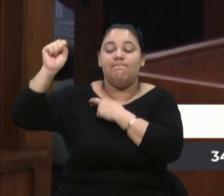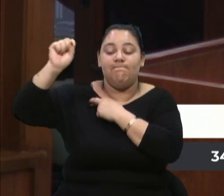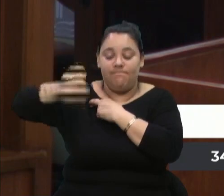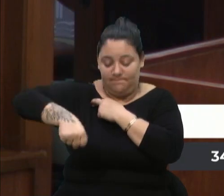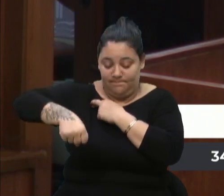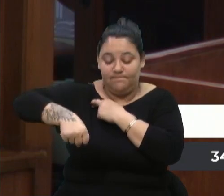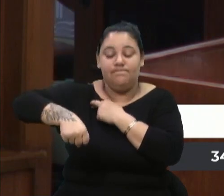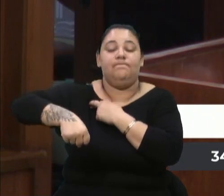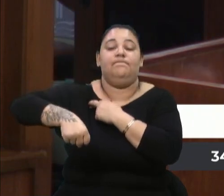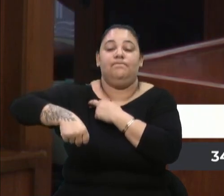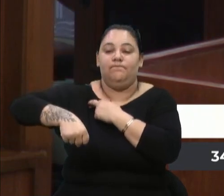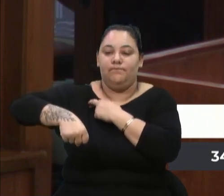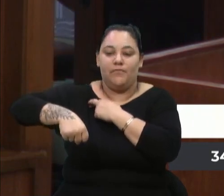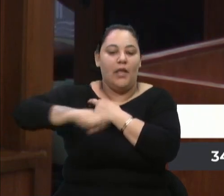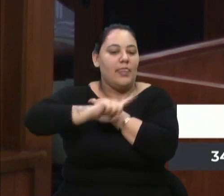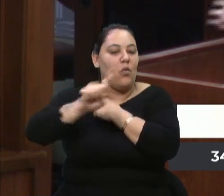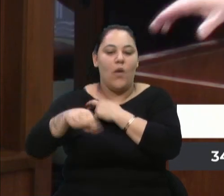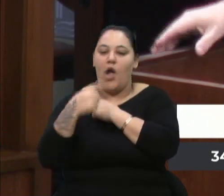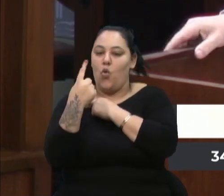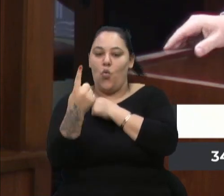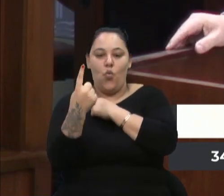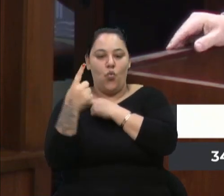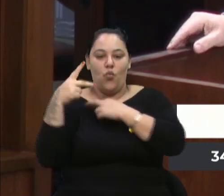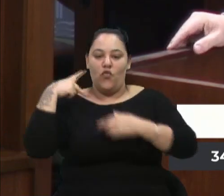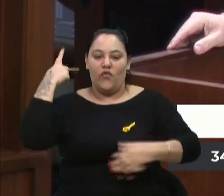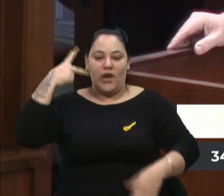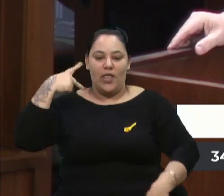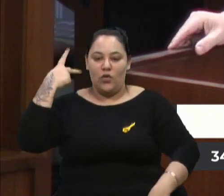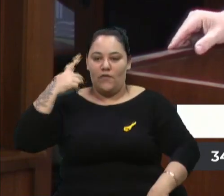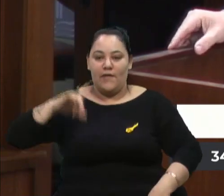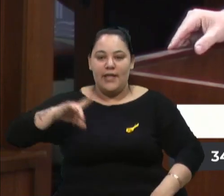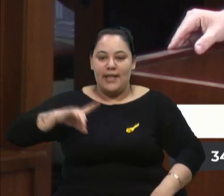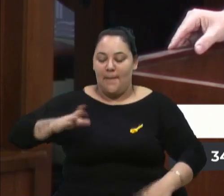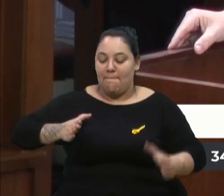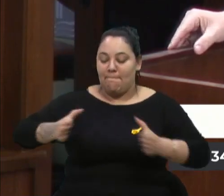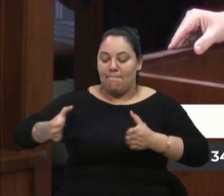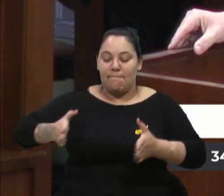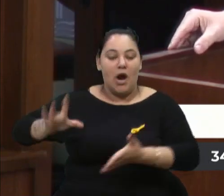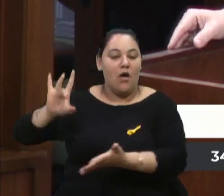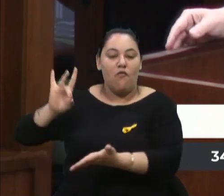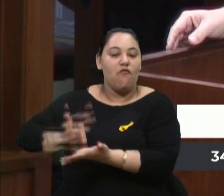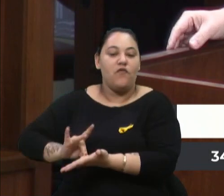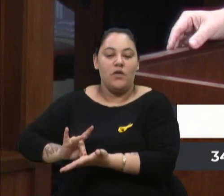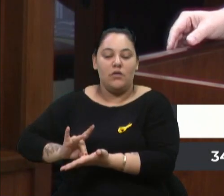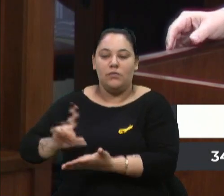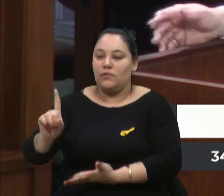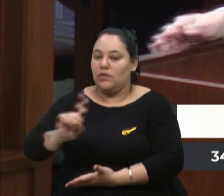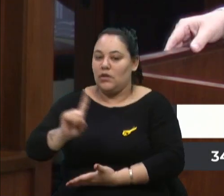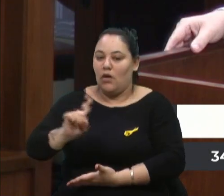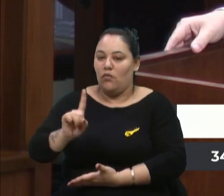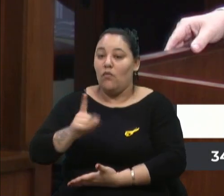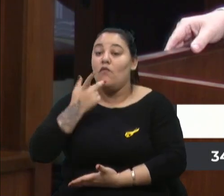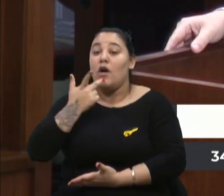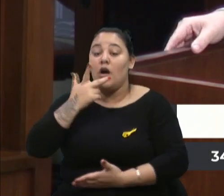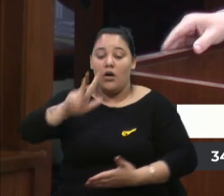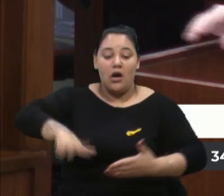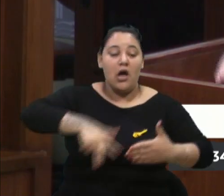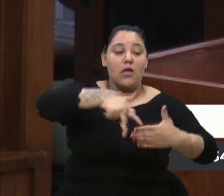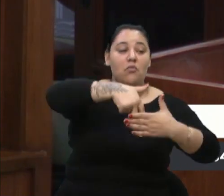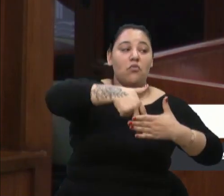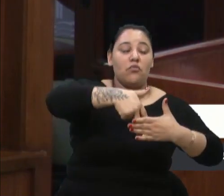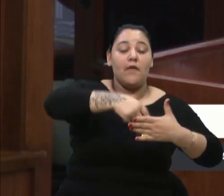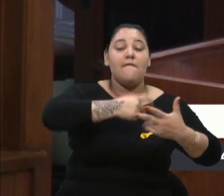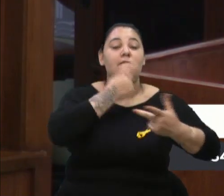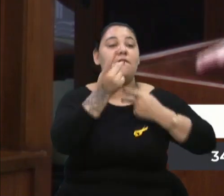vai ser um vereador ou outro que vai colocar prazo nessa matéria, vindo em tribuna, falando de